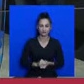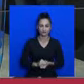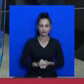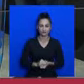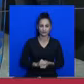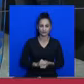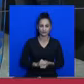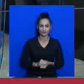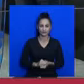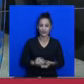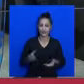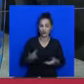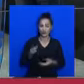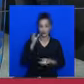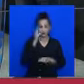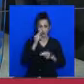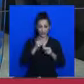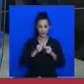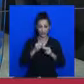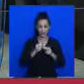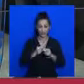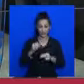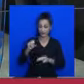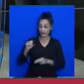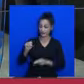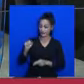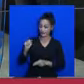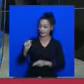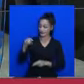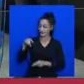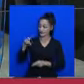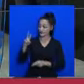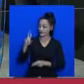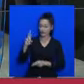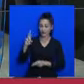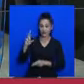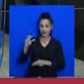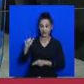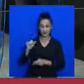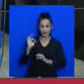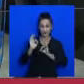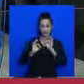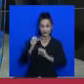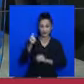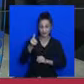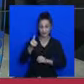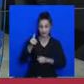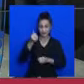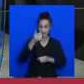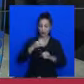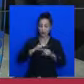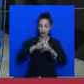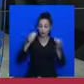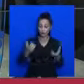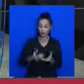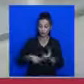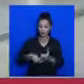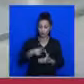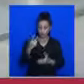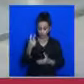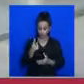E agora sim, a Sandra vai colocar as 6 bolas no suporte superior do nosso segundo